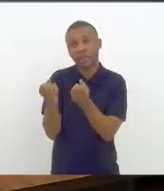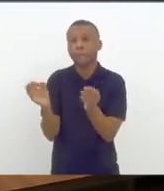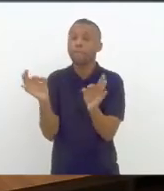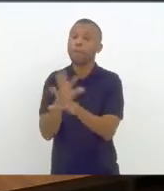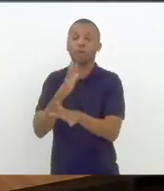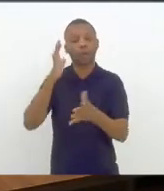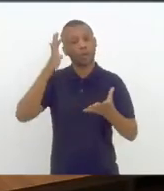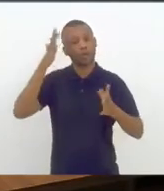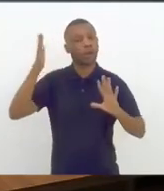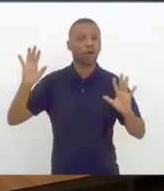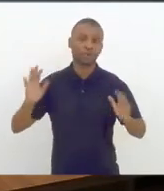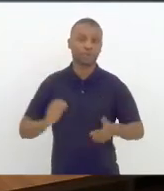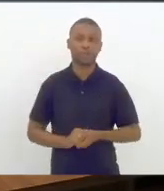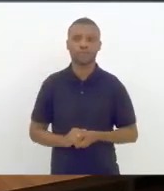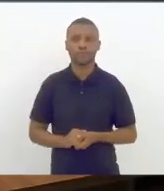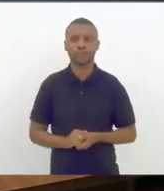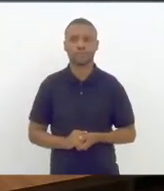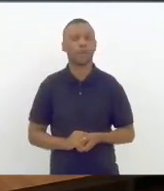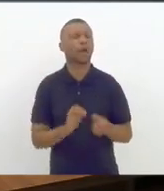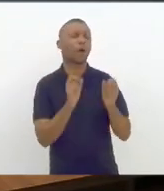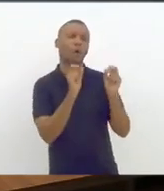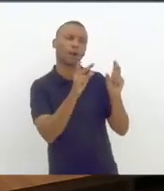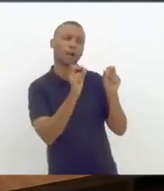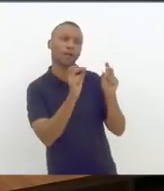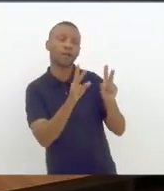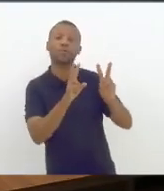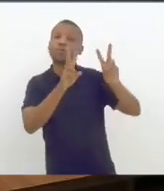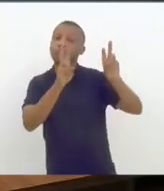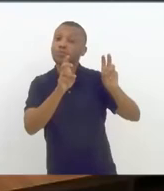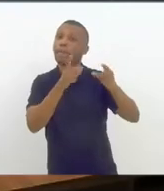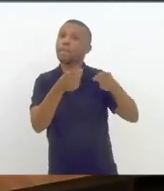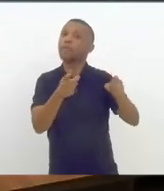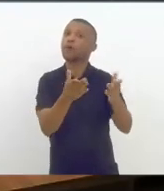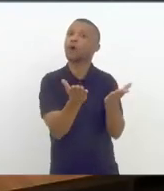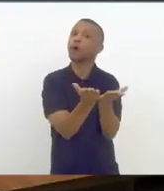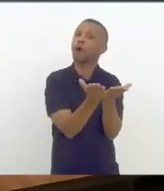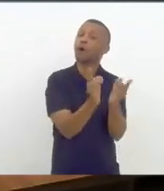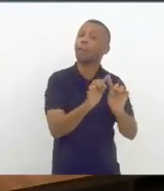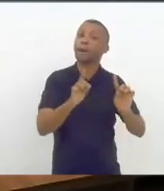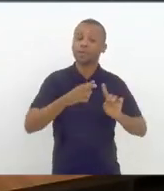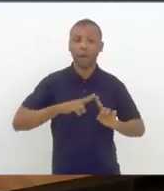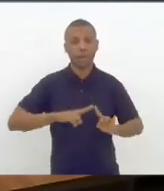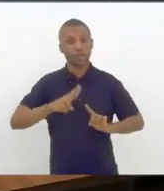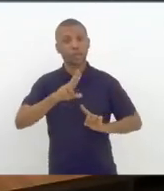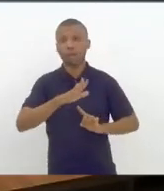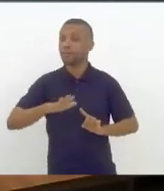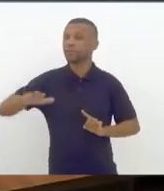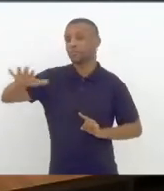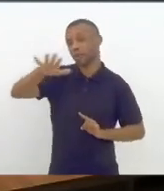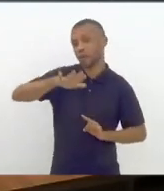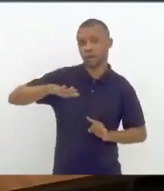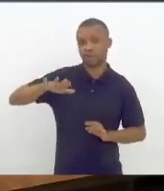resolvido. Porque o título é música gospel, ela quer música religiosa.